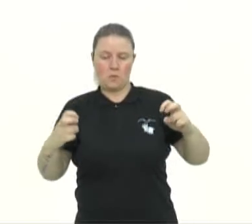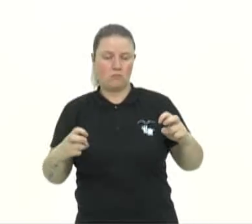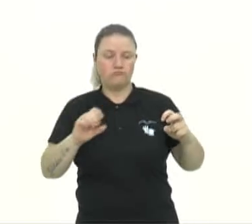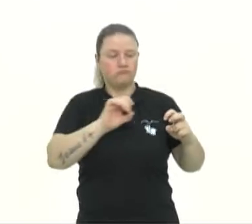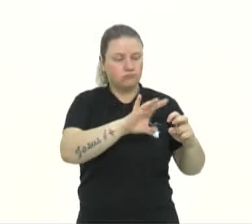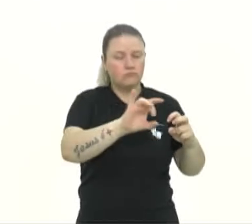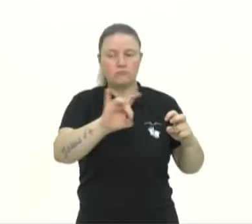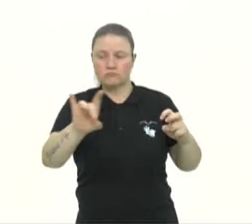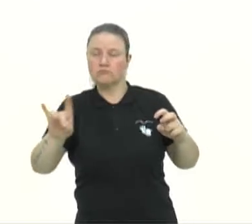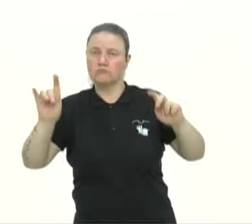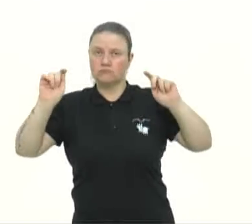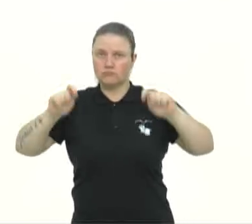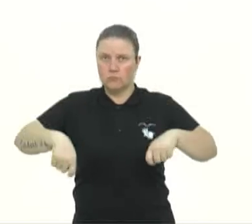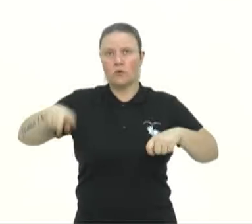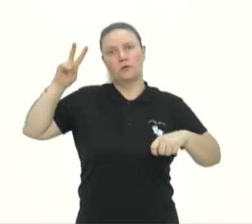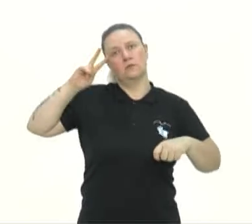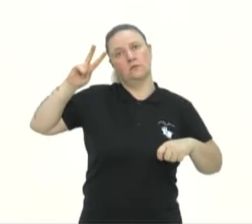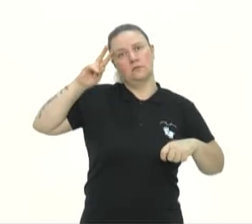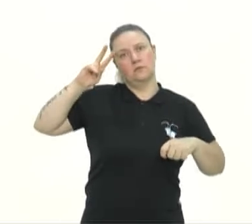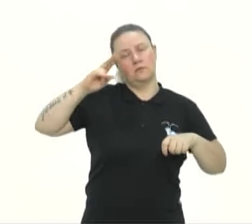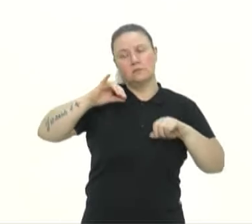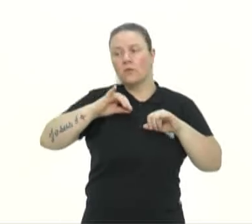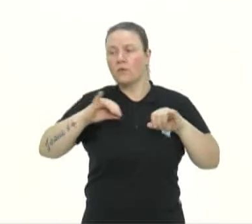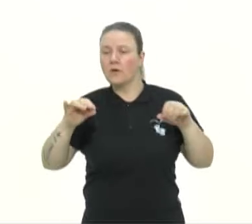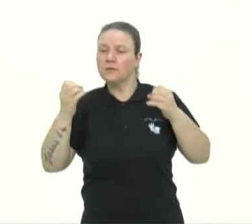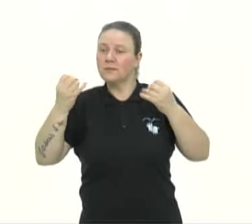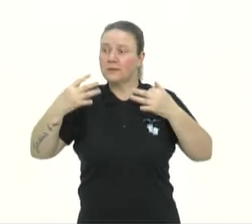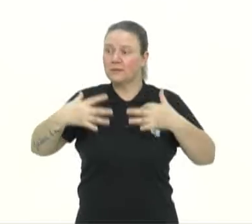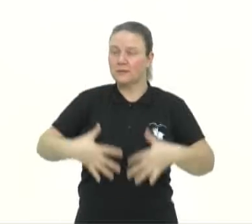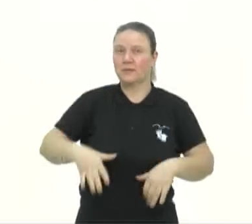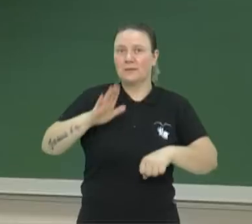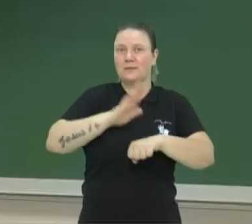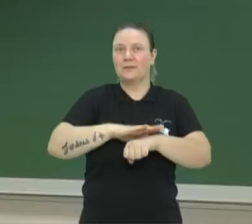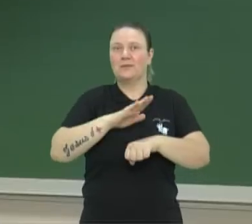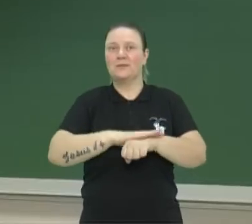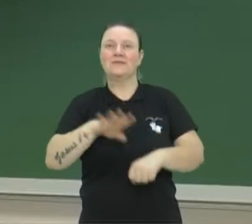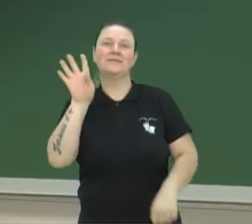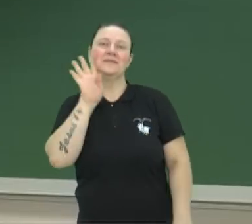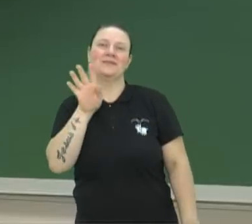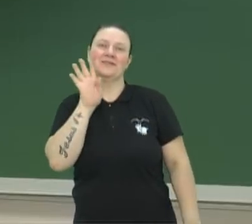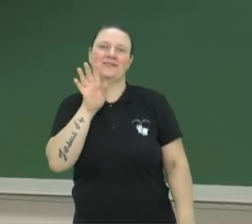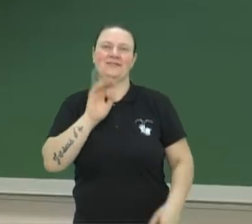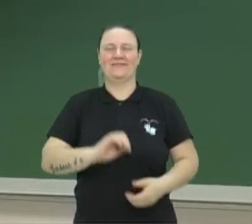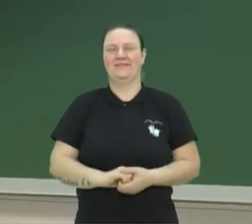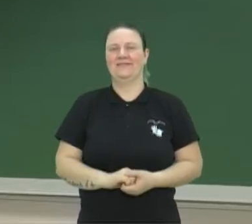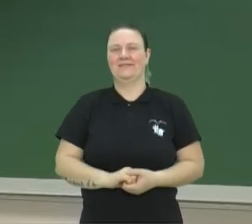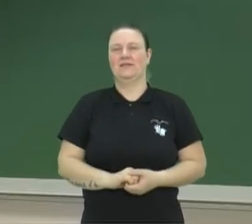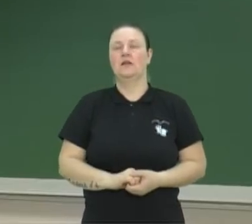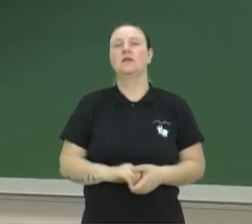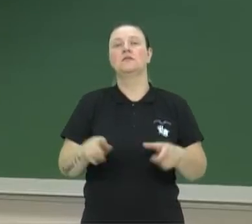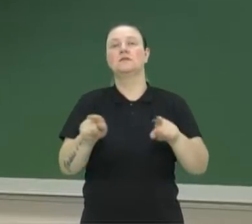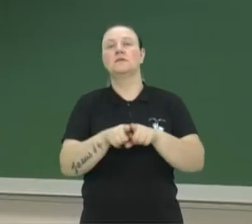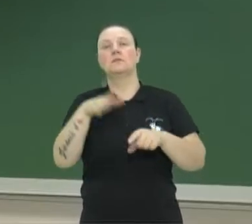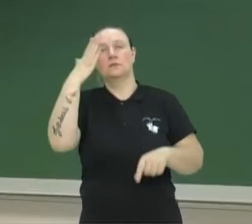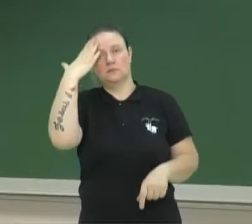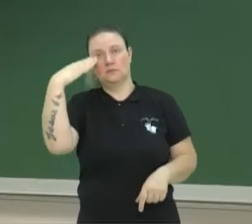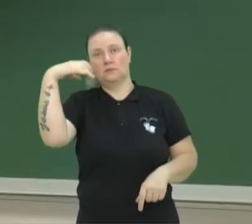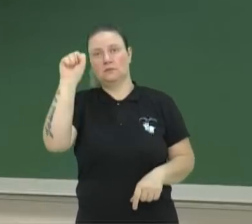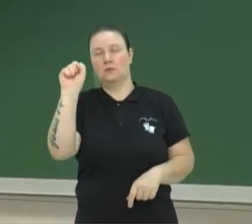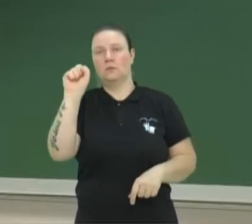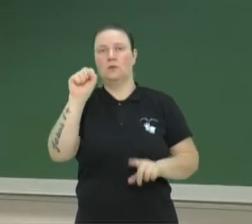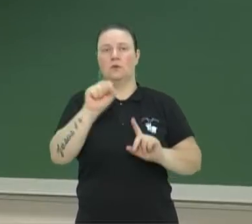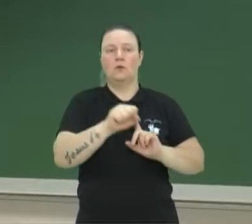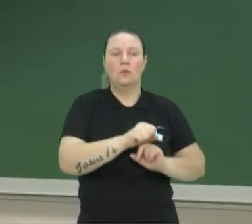contar, né, o seu próprio causo. Então é um momento muito legal, muito interessante. A sabedoria popular